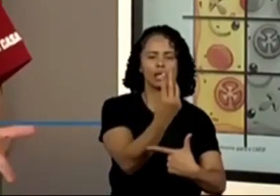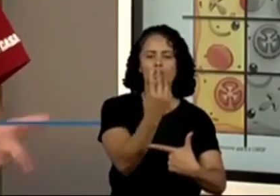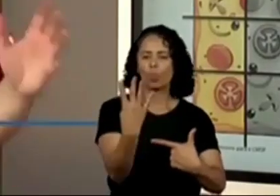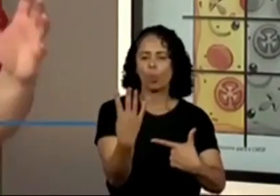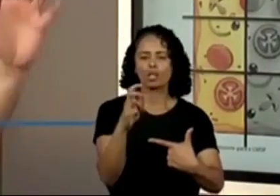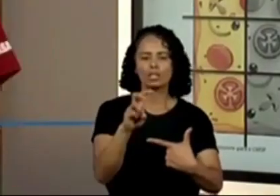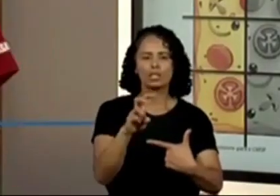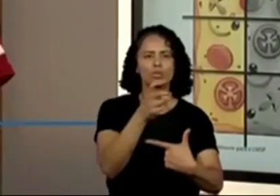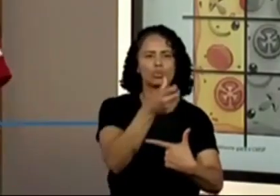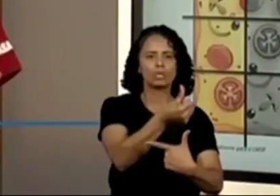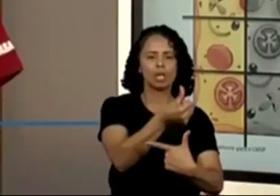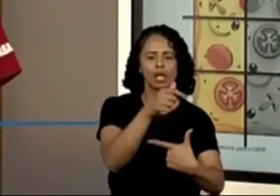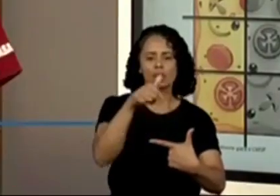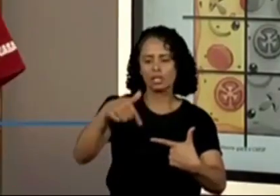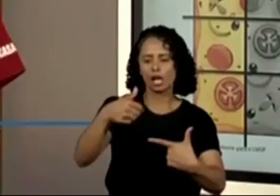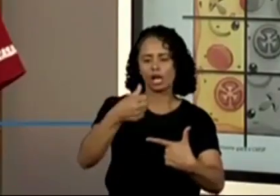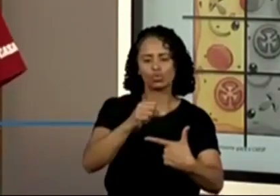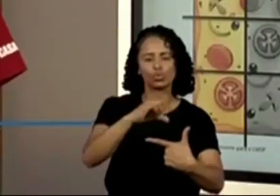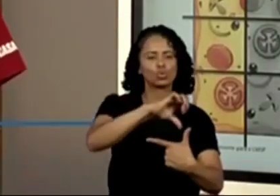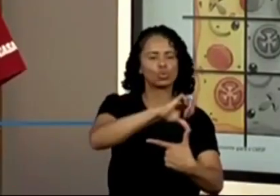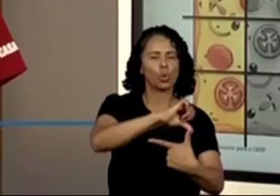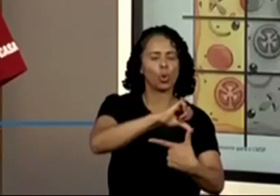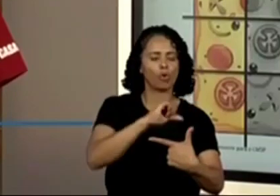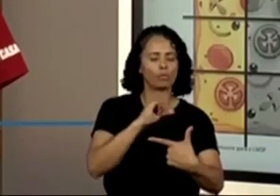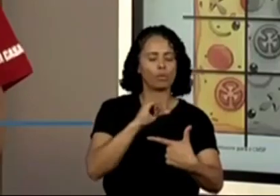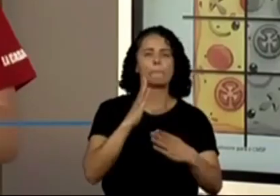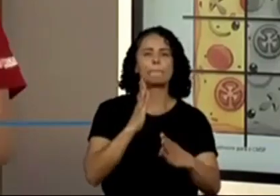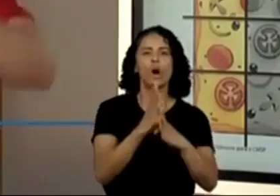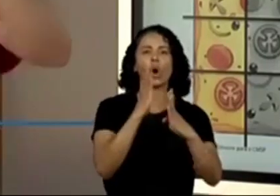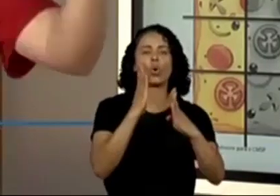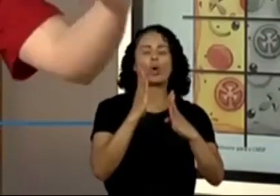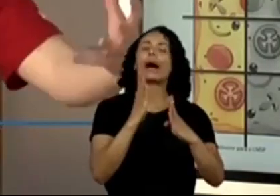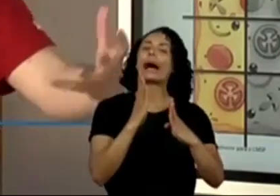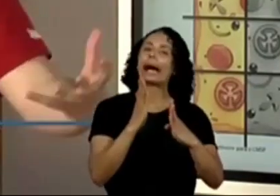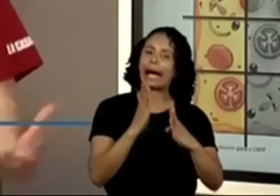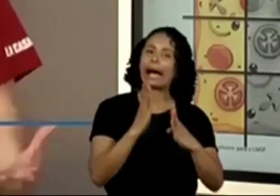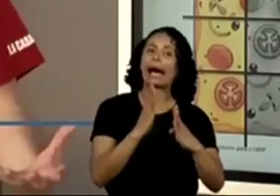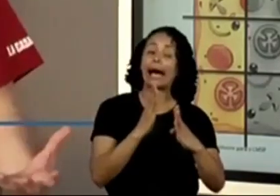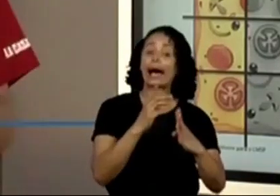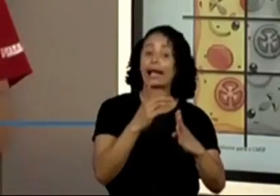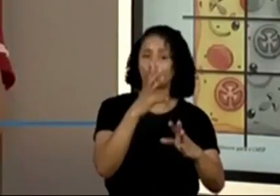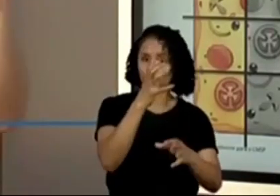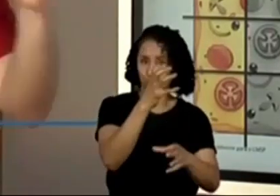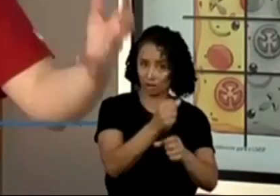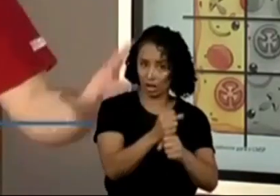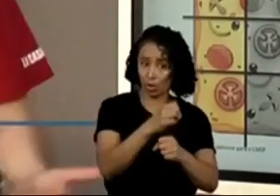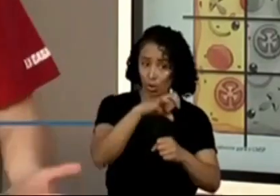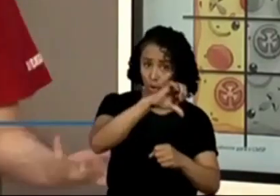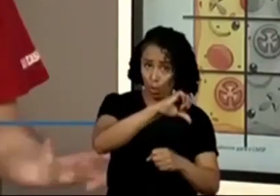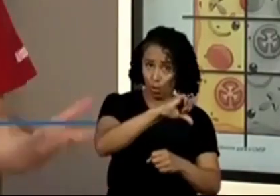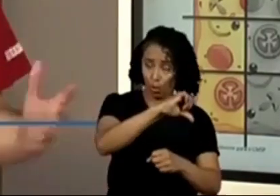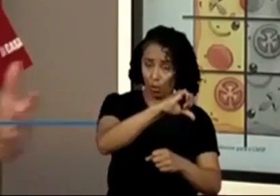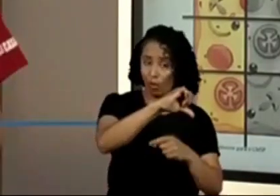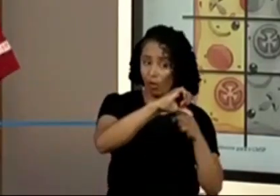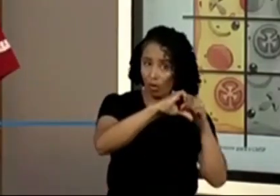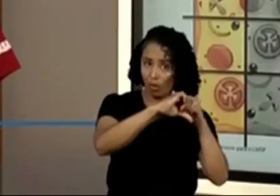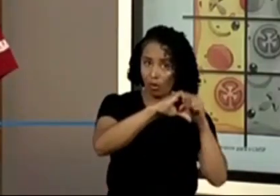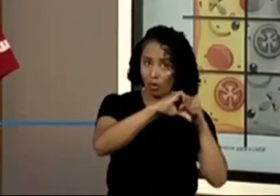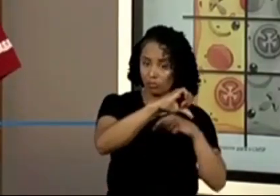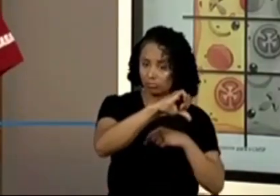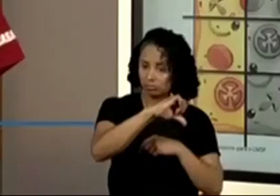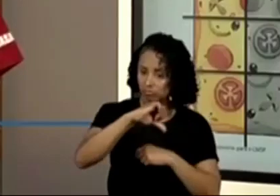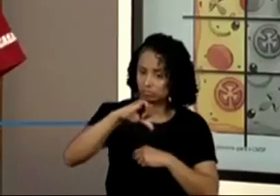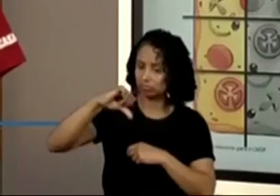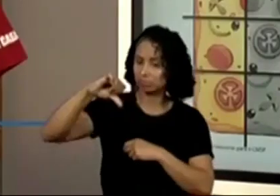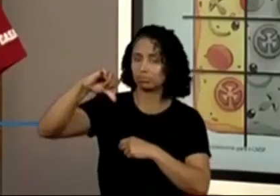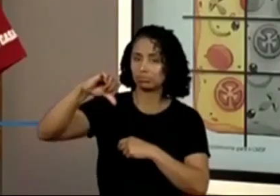tem. Se você identificou a quantidade de pedaços, pega esse valor pega esse número, né? Pega esse valor